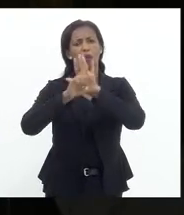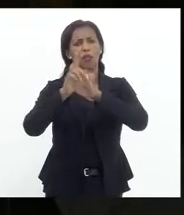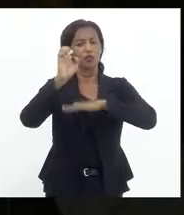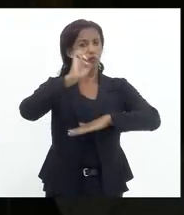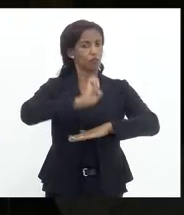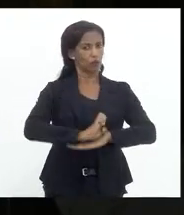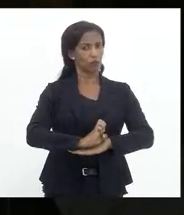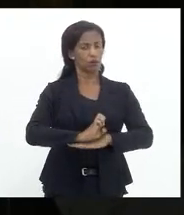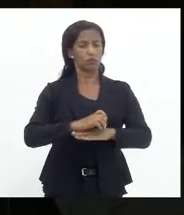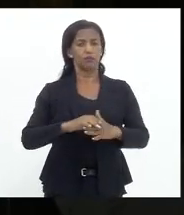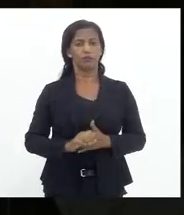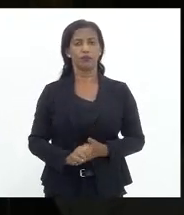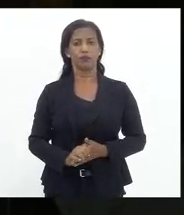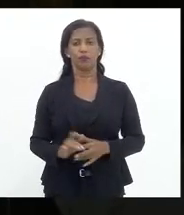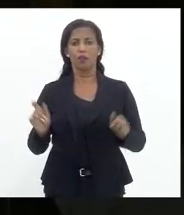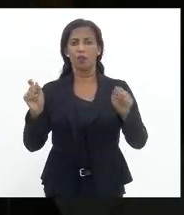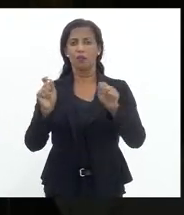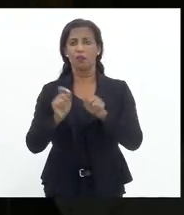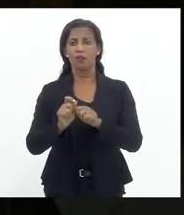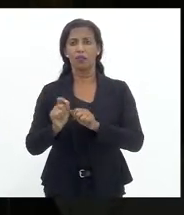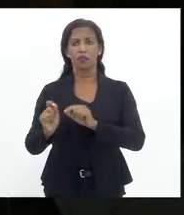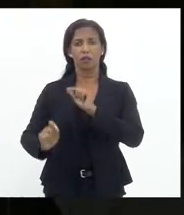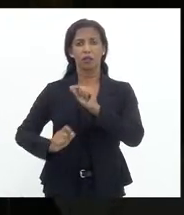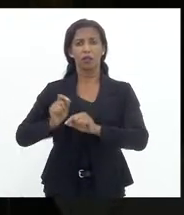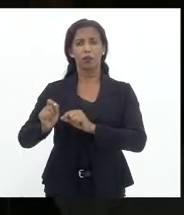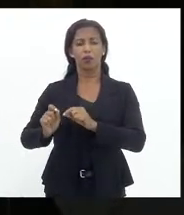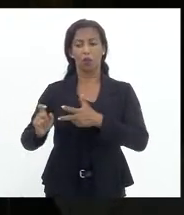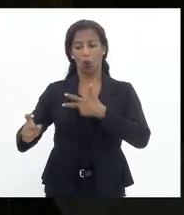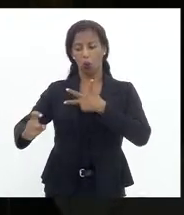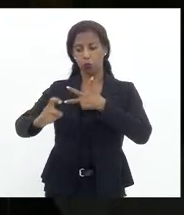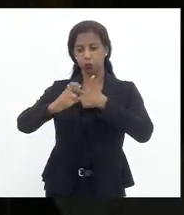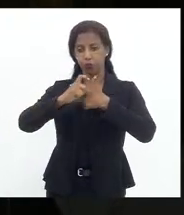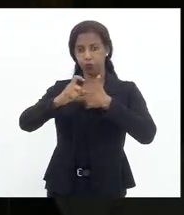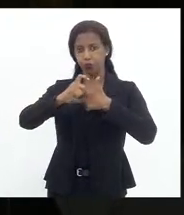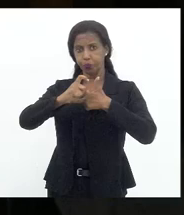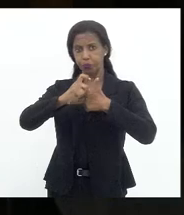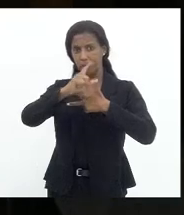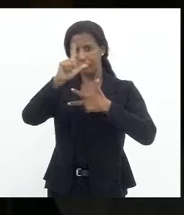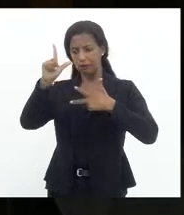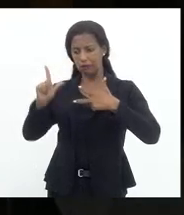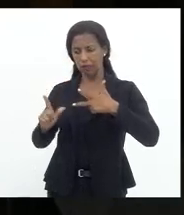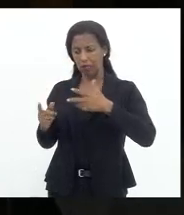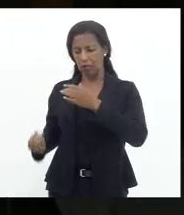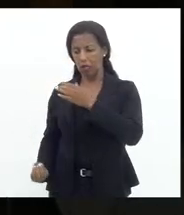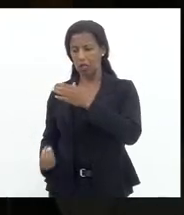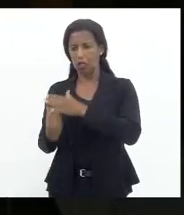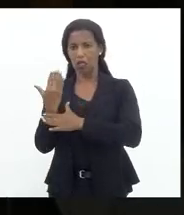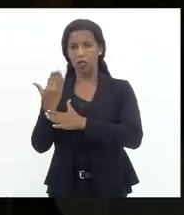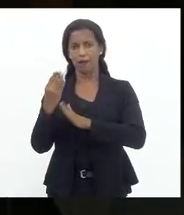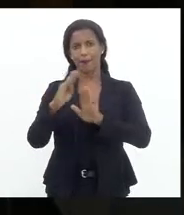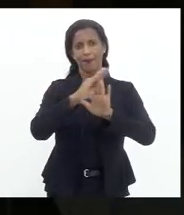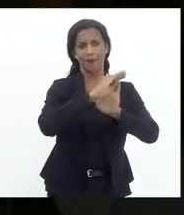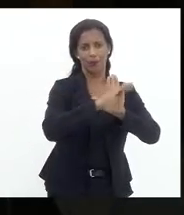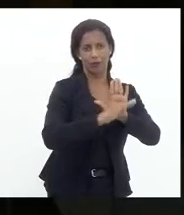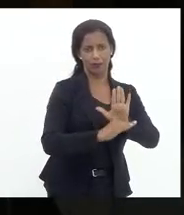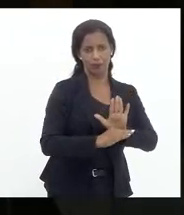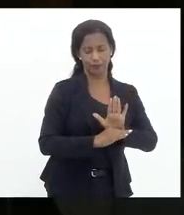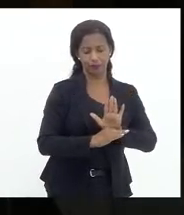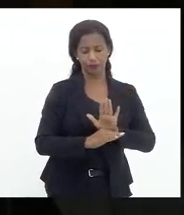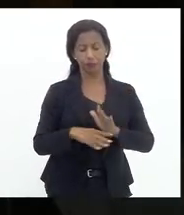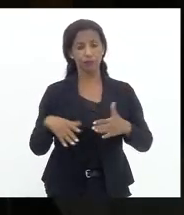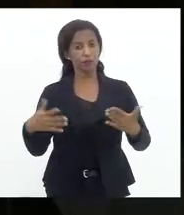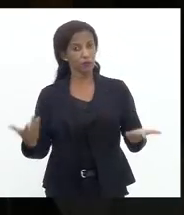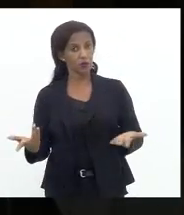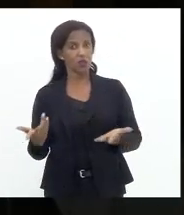estadual fazer com que o poder executivo crie programas. Eu tenho dito que aquele parlamentar